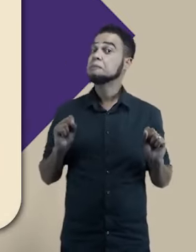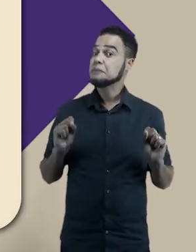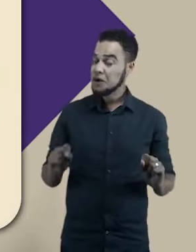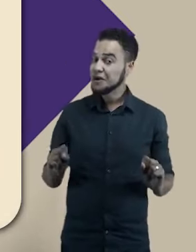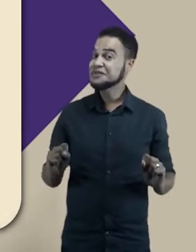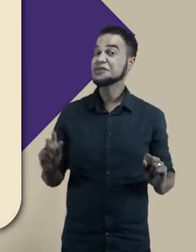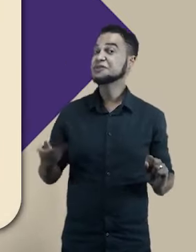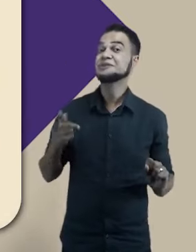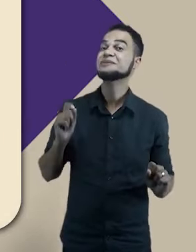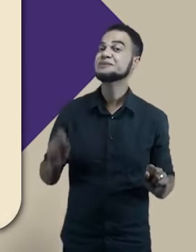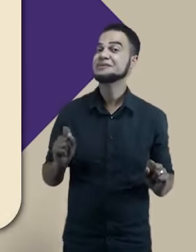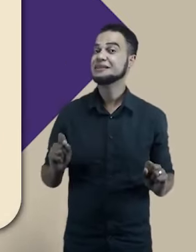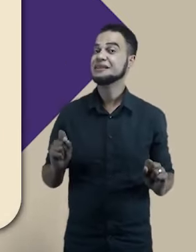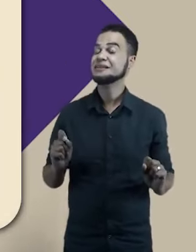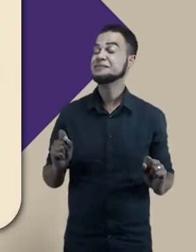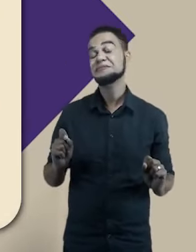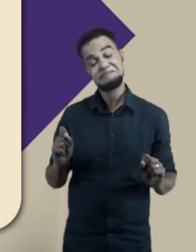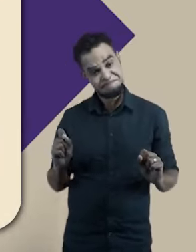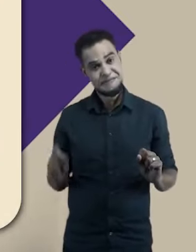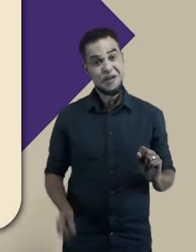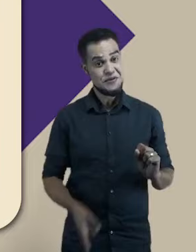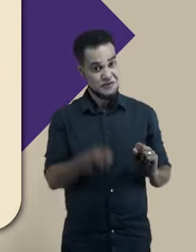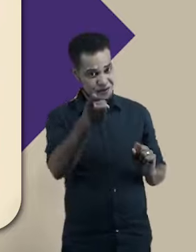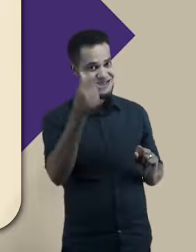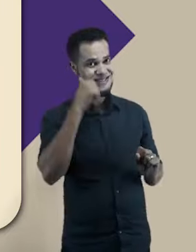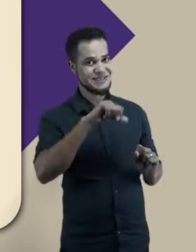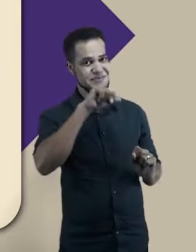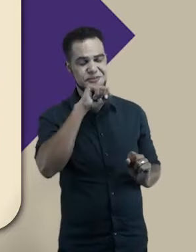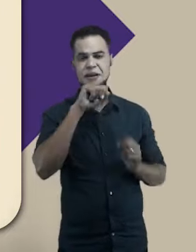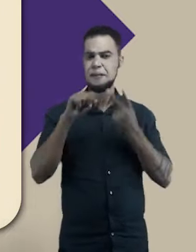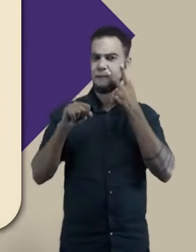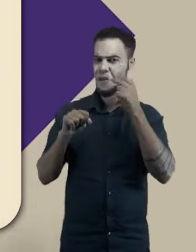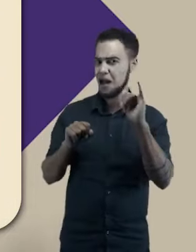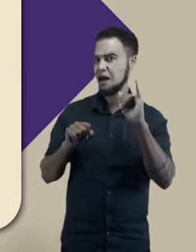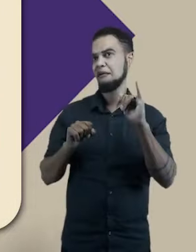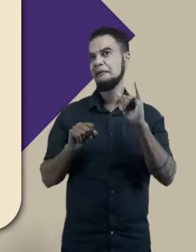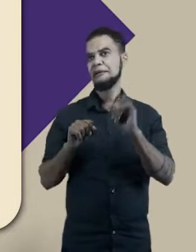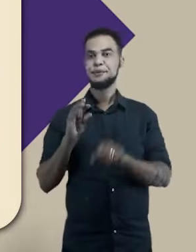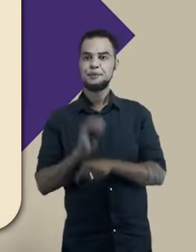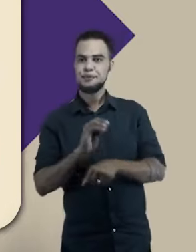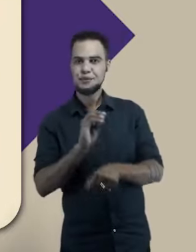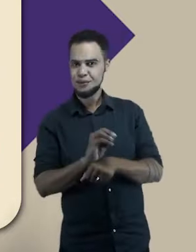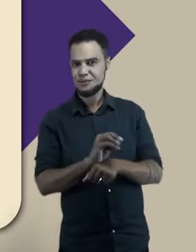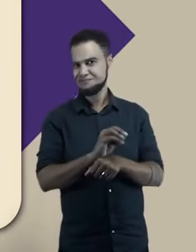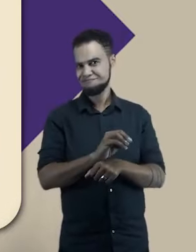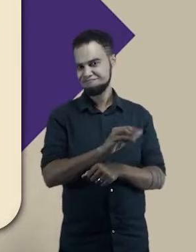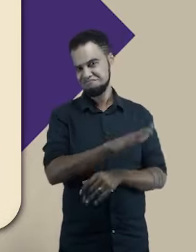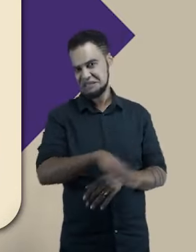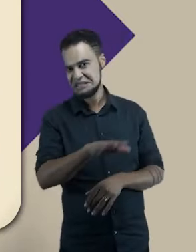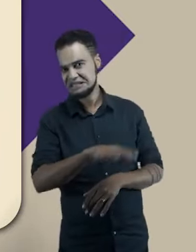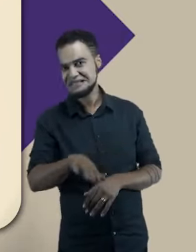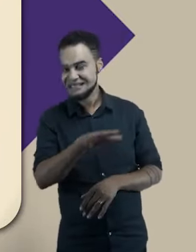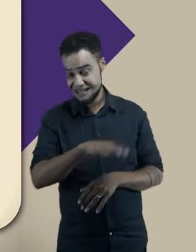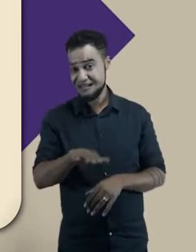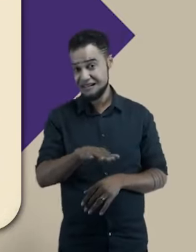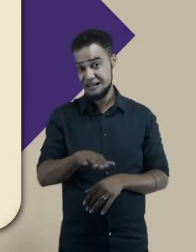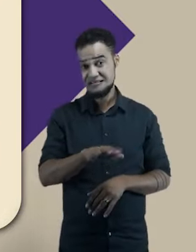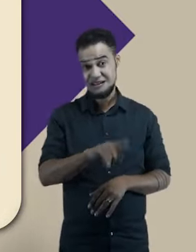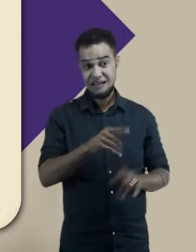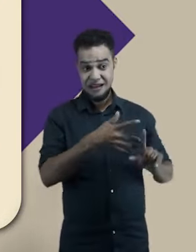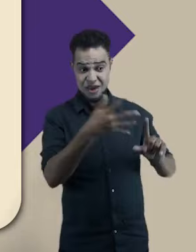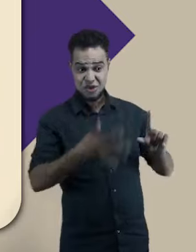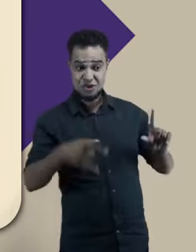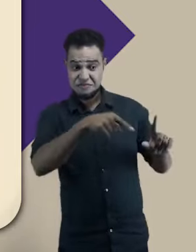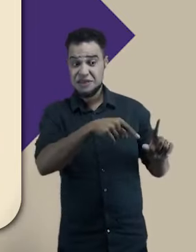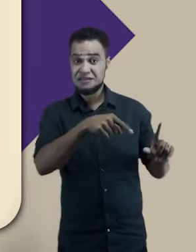ser que você, mãe, pai ou tutor de uma pessoa que é uma criança LGBT e